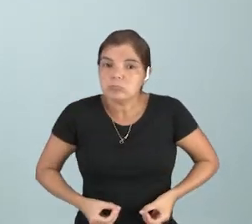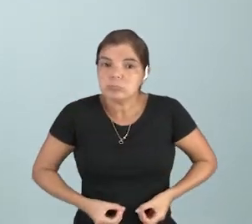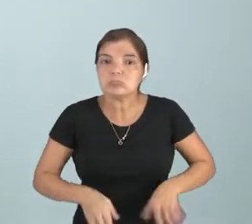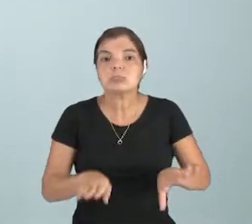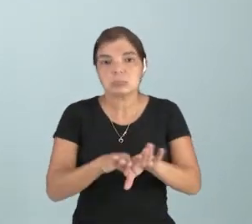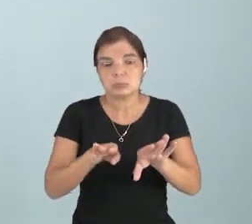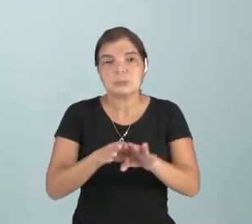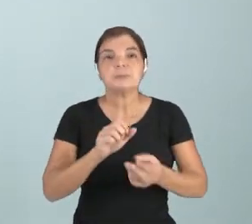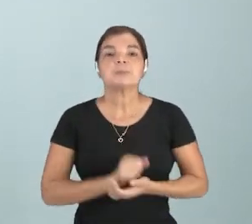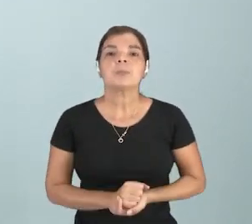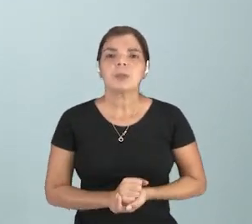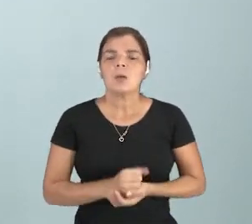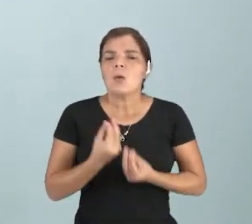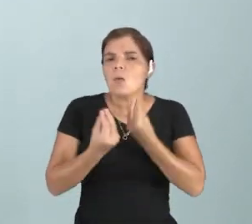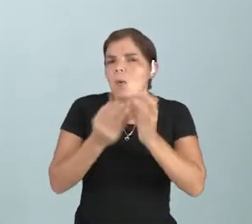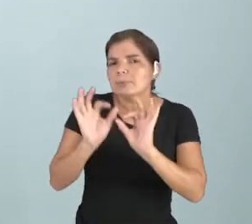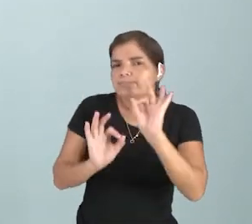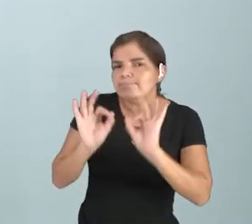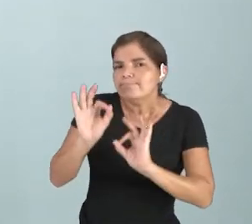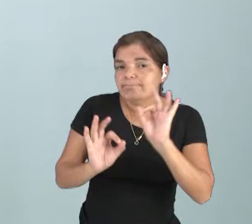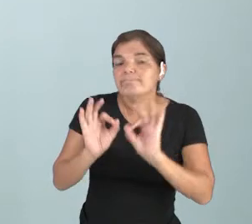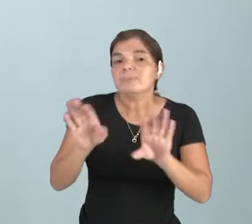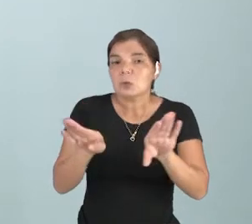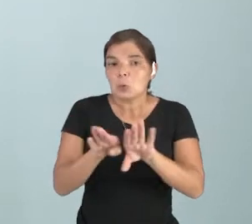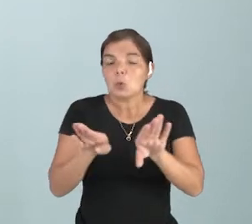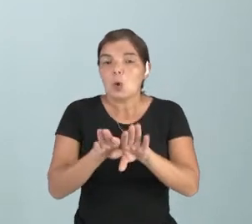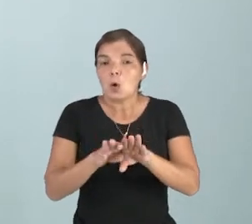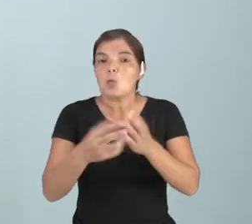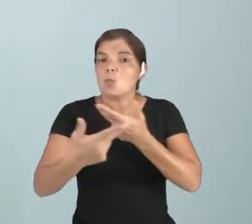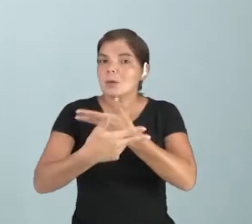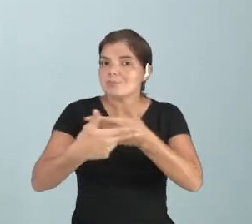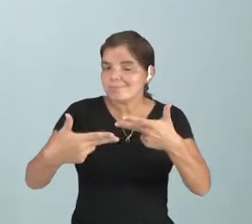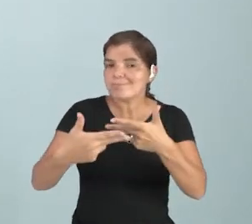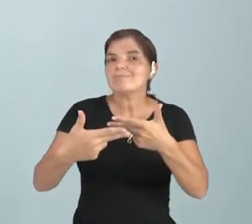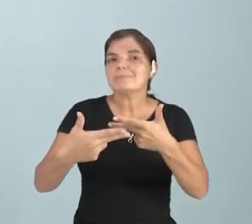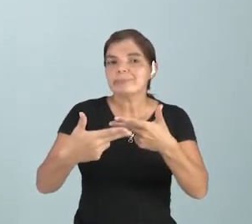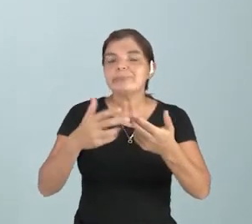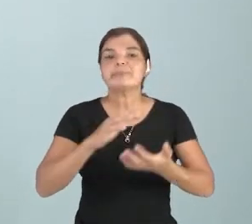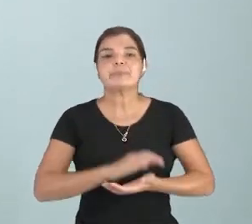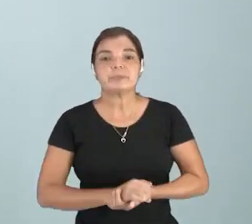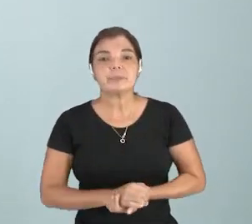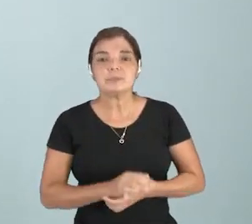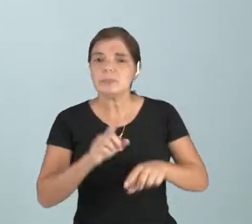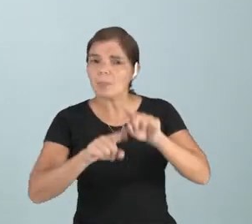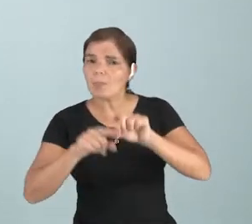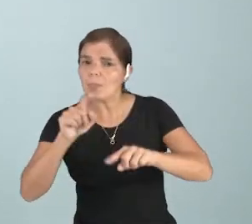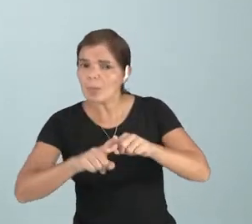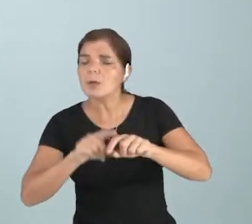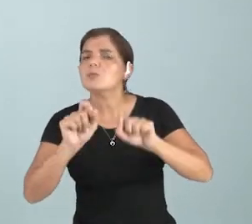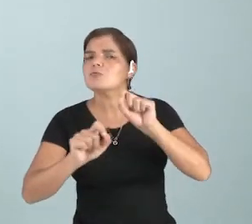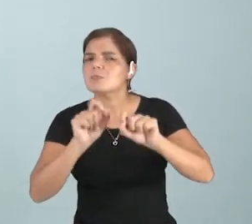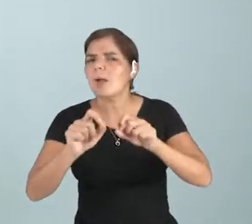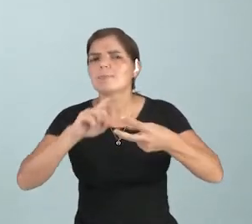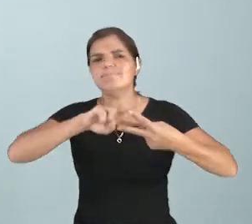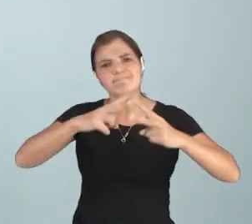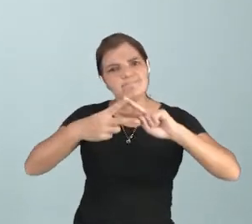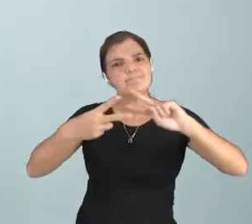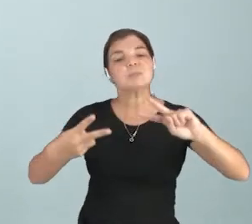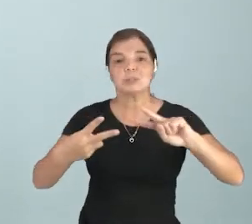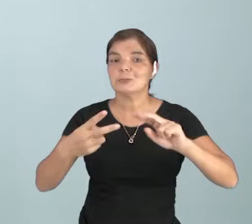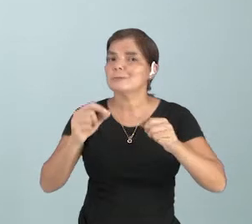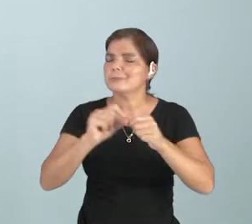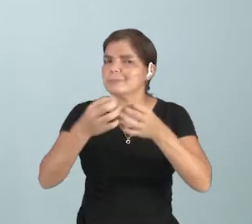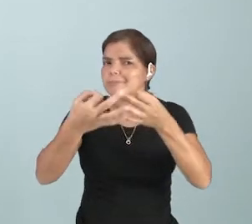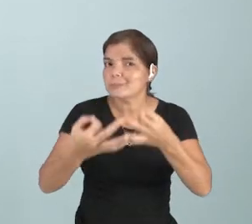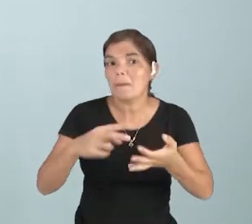na decodificação, né, de alguma enzima, de alguma proteína, de algum material genético ali que foi mal codificado, tá?